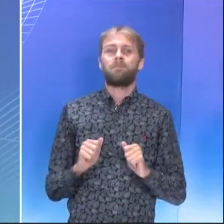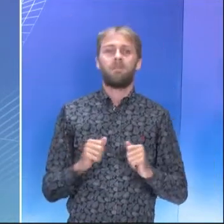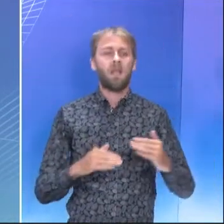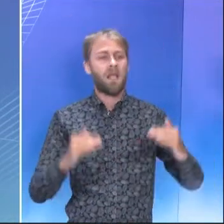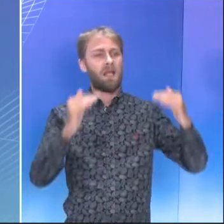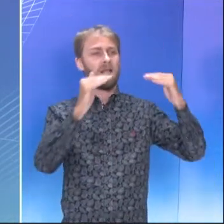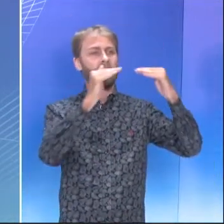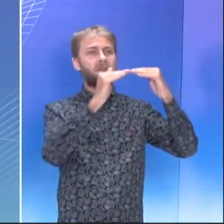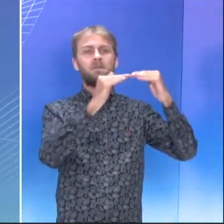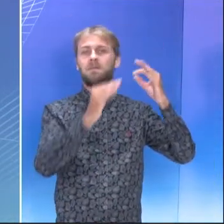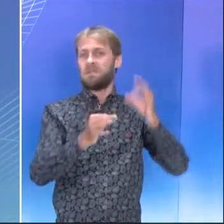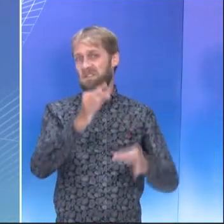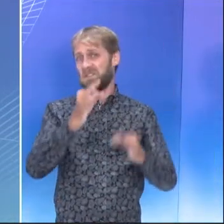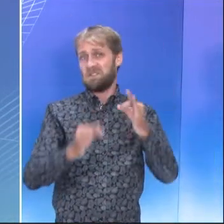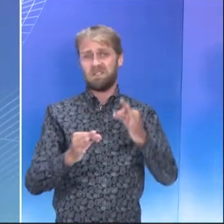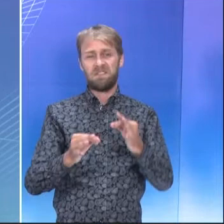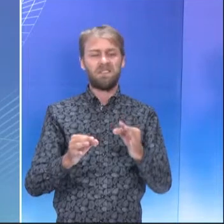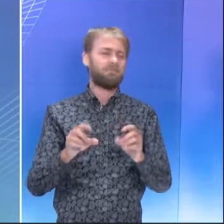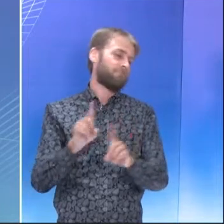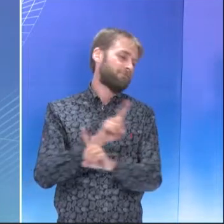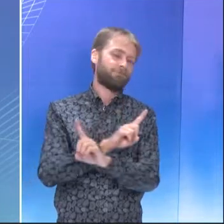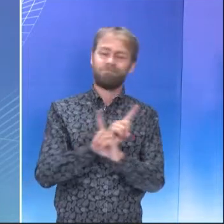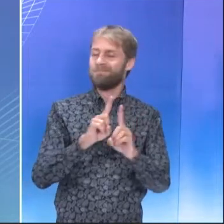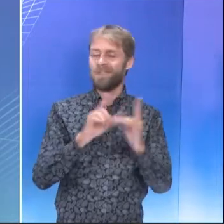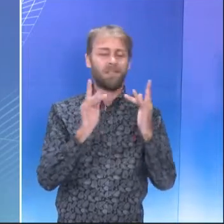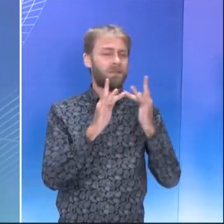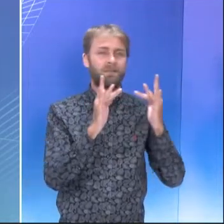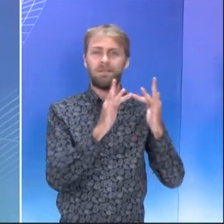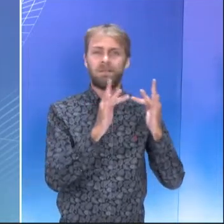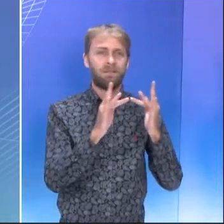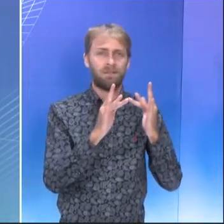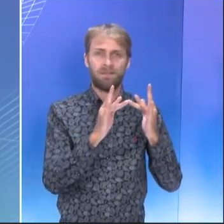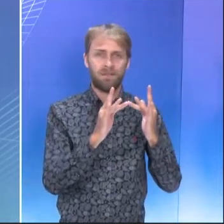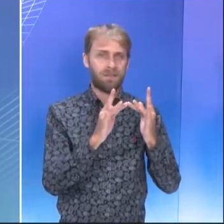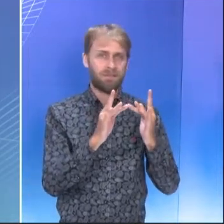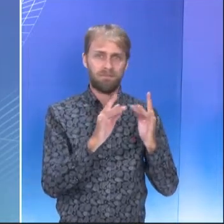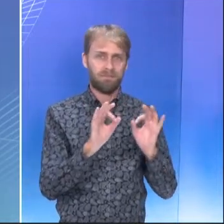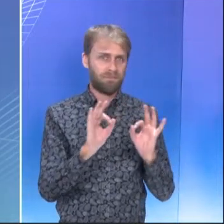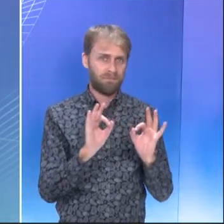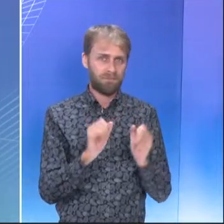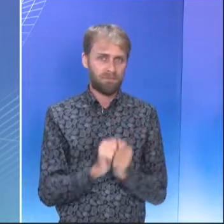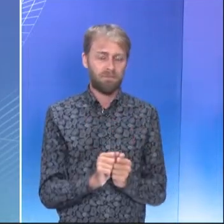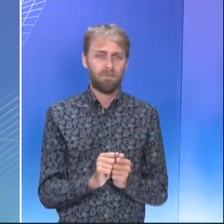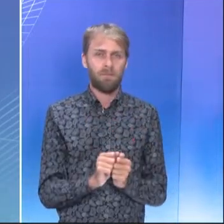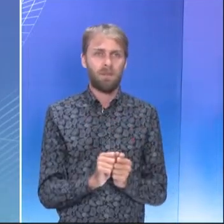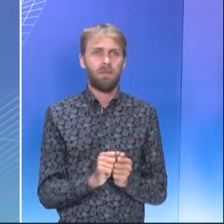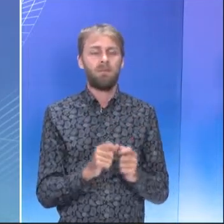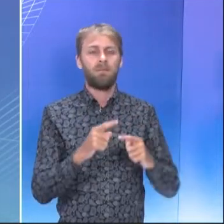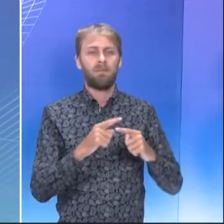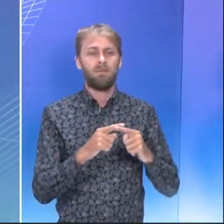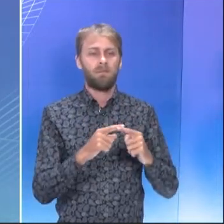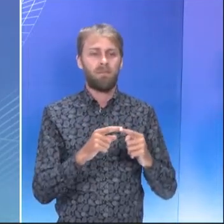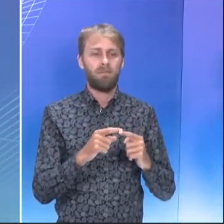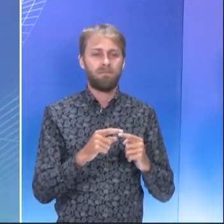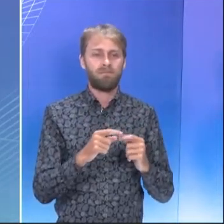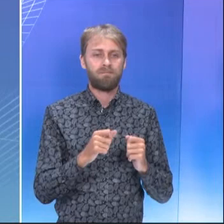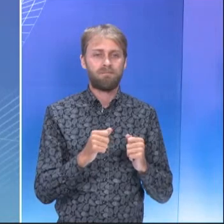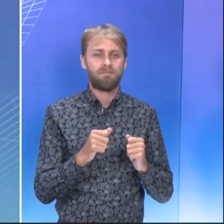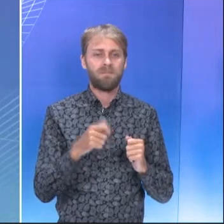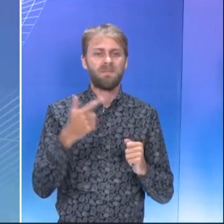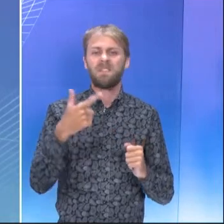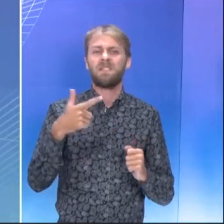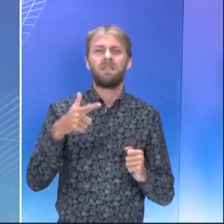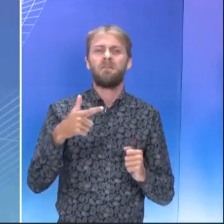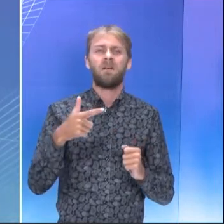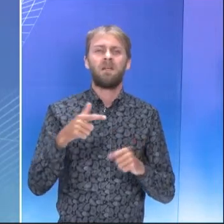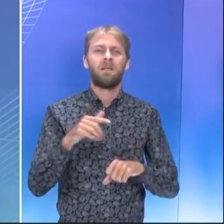igualdade jurídica não é relacionada com a sociedade, que são os dois termos da questão B, não é a